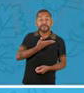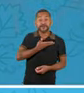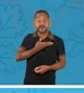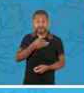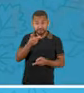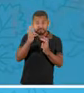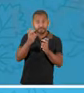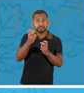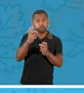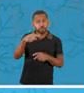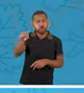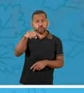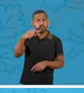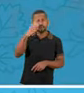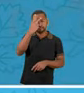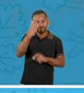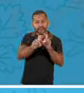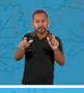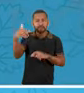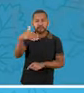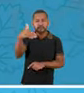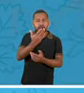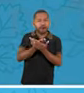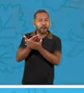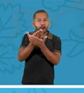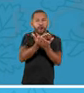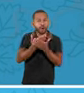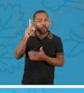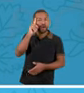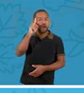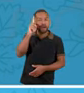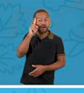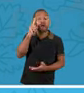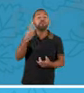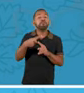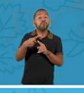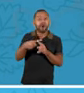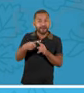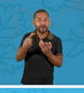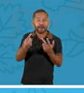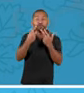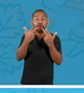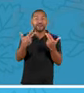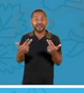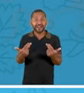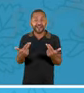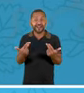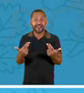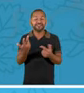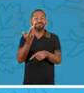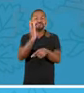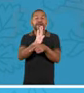Amiga, percebeu que tá todo mundo vindo pra aula todo dia? É por causa da